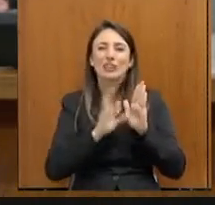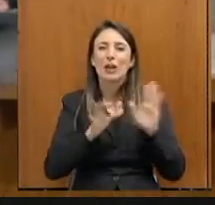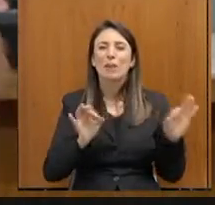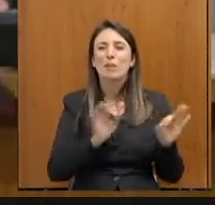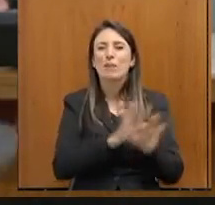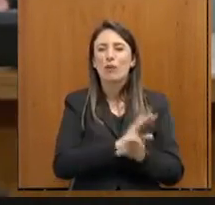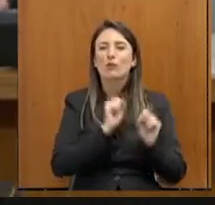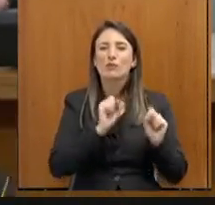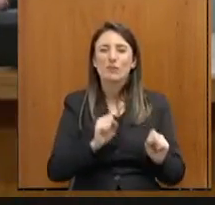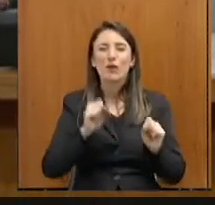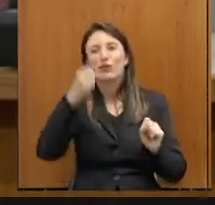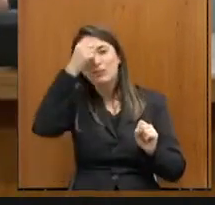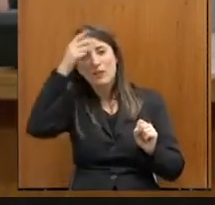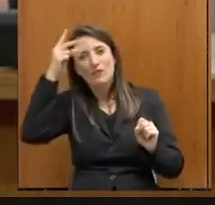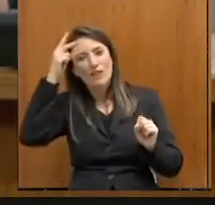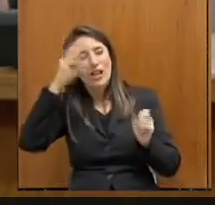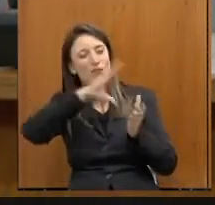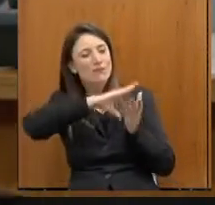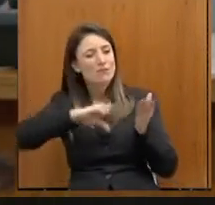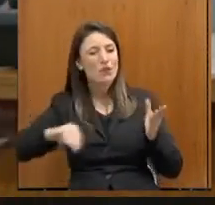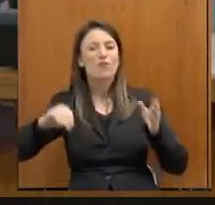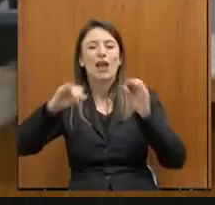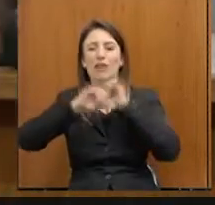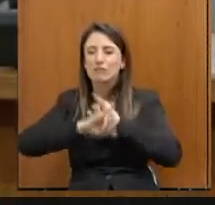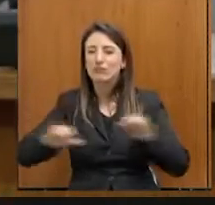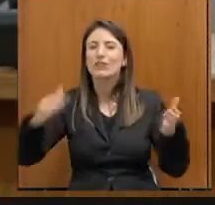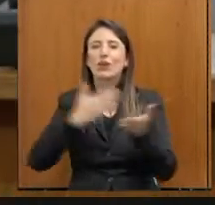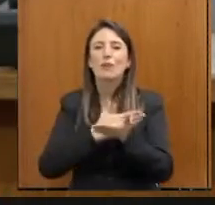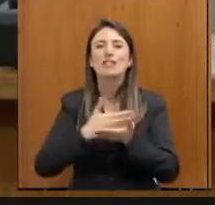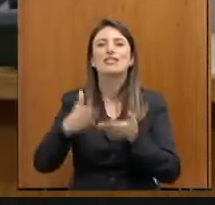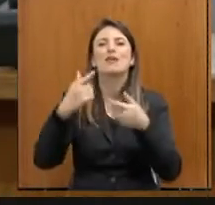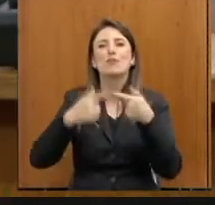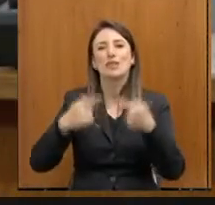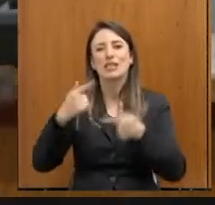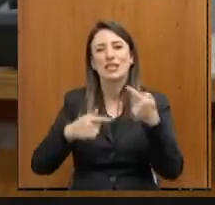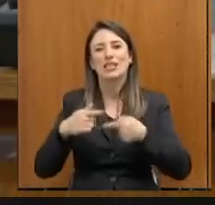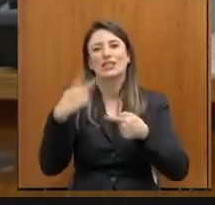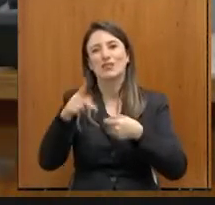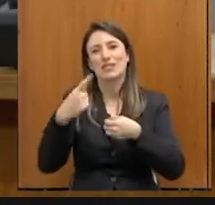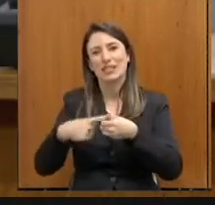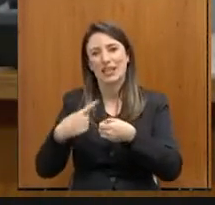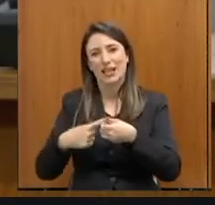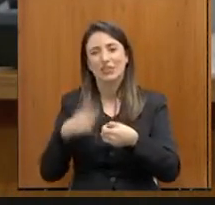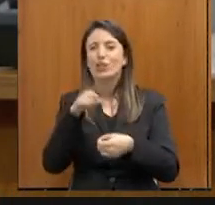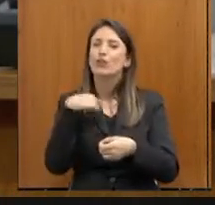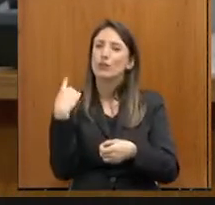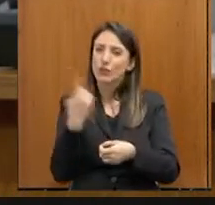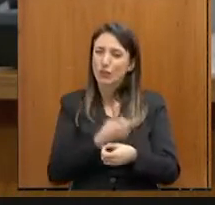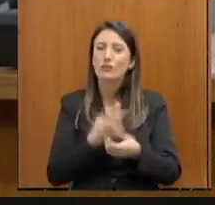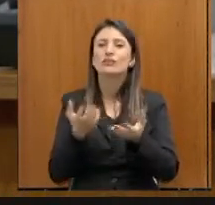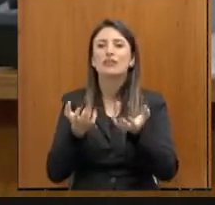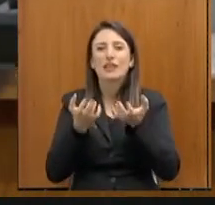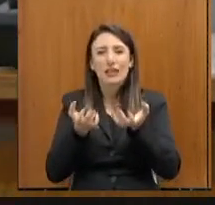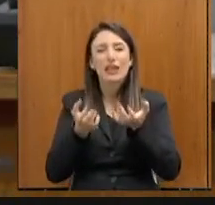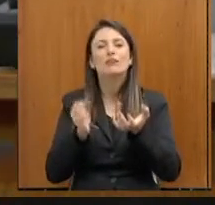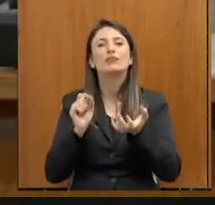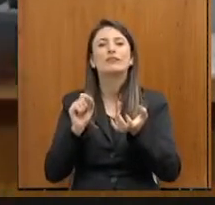possa instituir essa política no âmbito Municipal queremos sim que isso seja essa